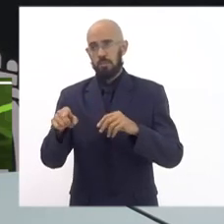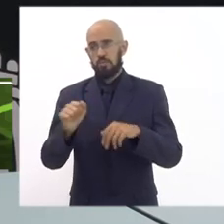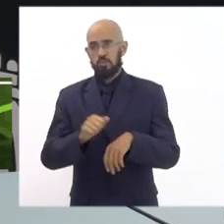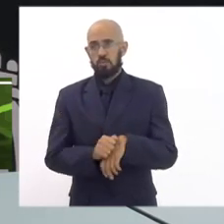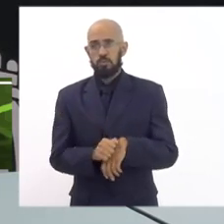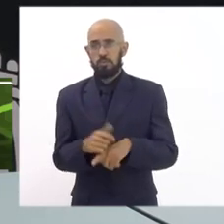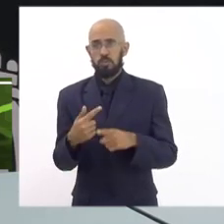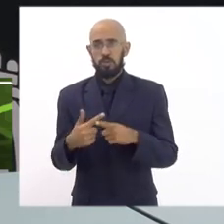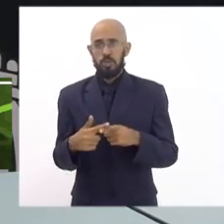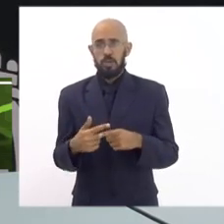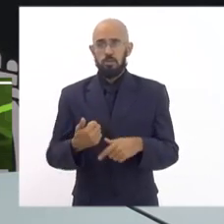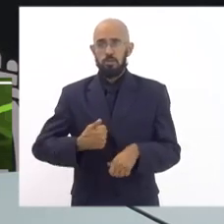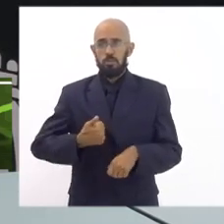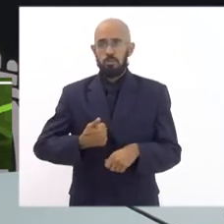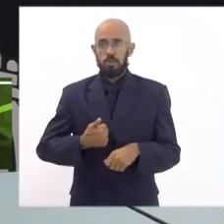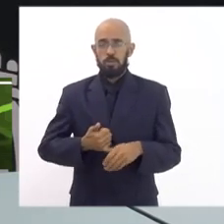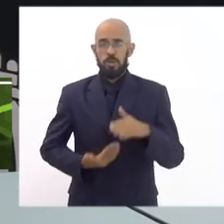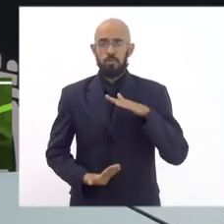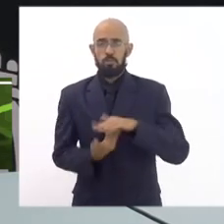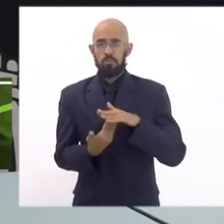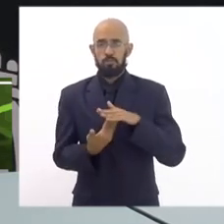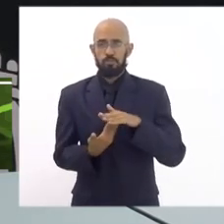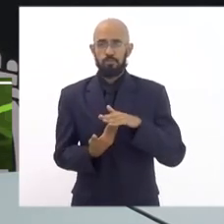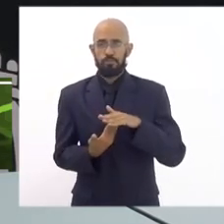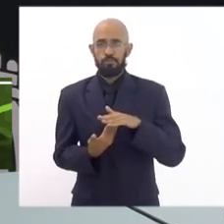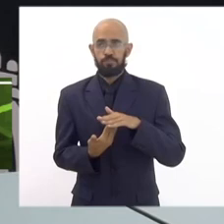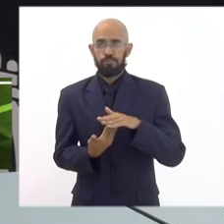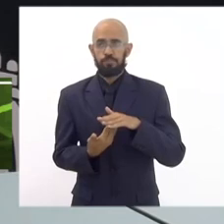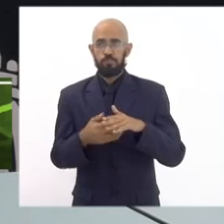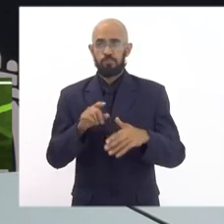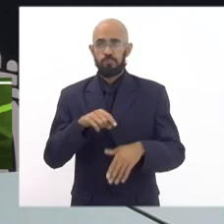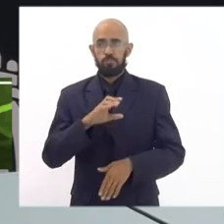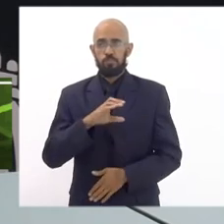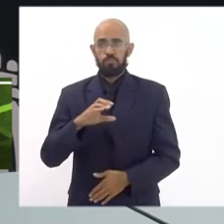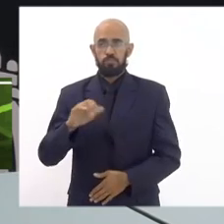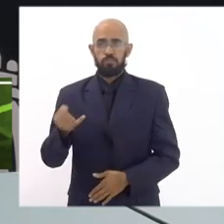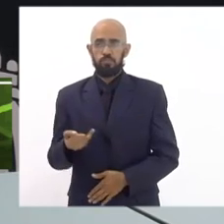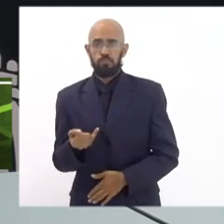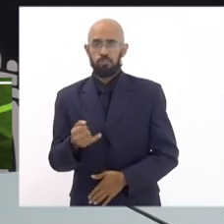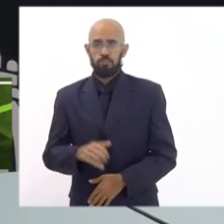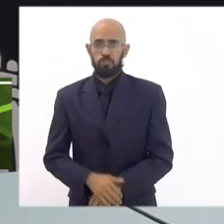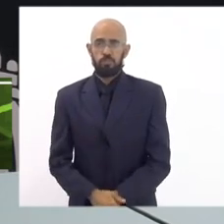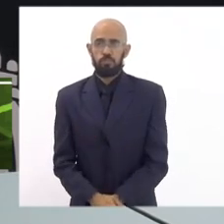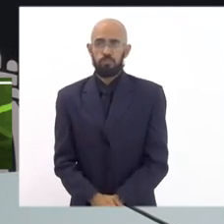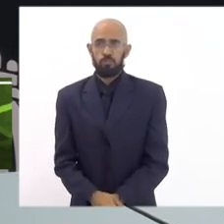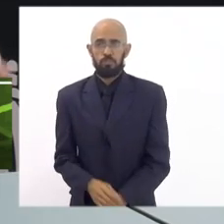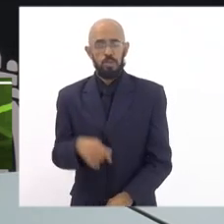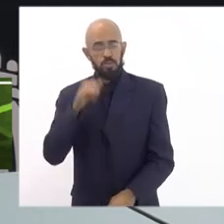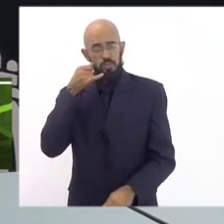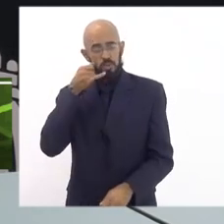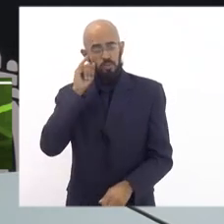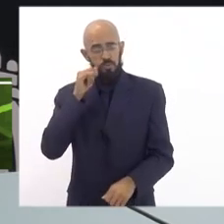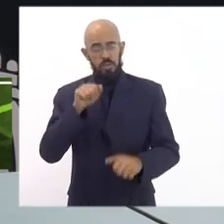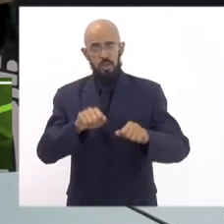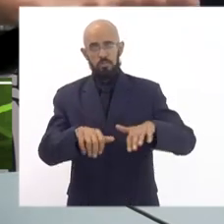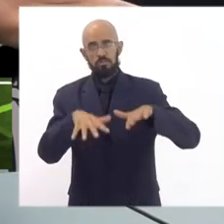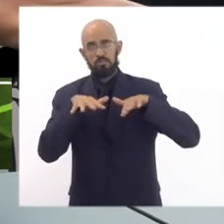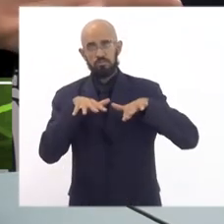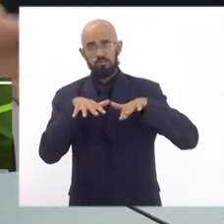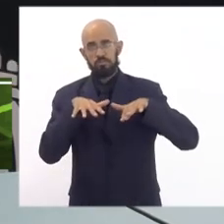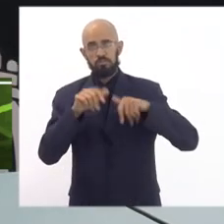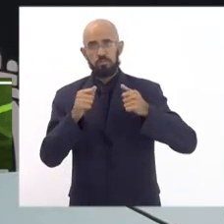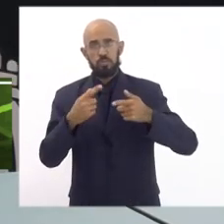primeira barreira deve ser a CCJ, né? Para a gente não levar para a plenária aquilo que vai ferir